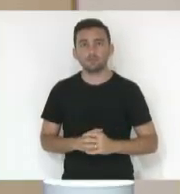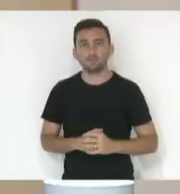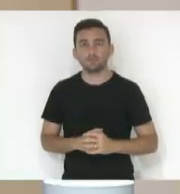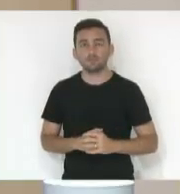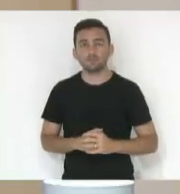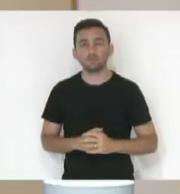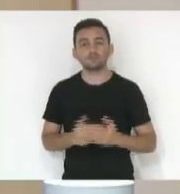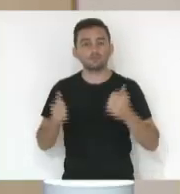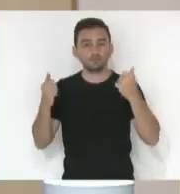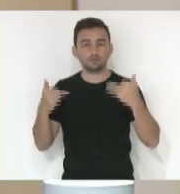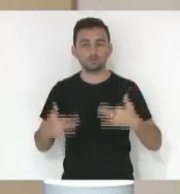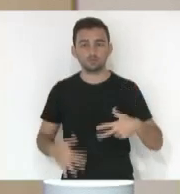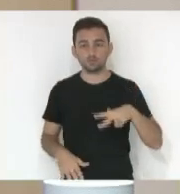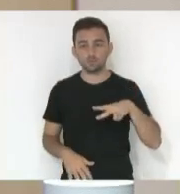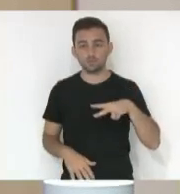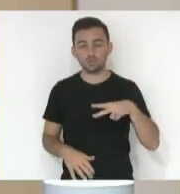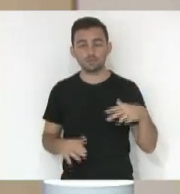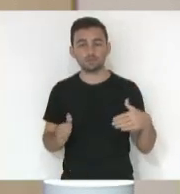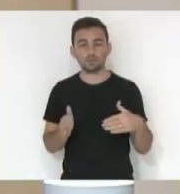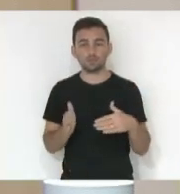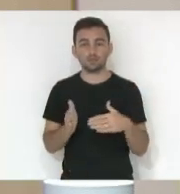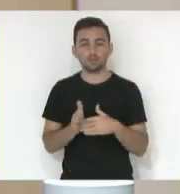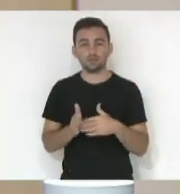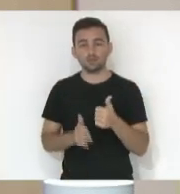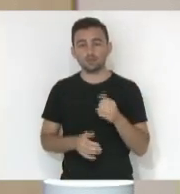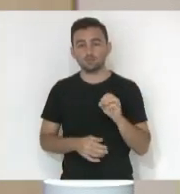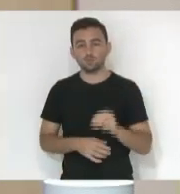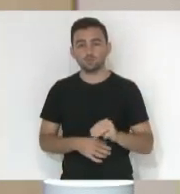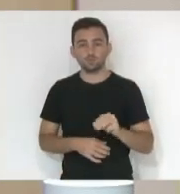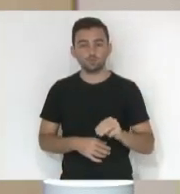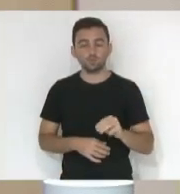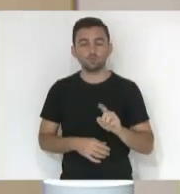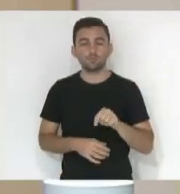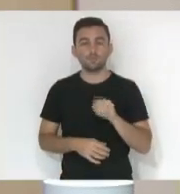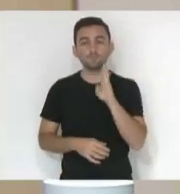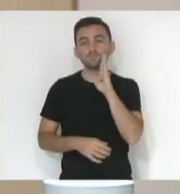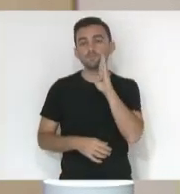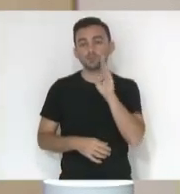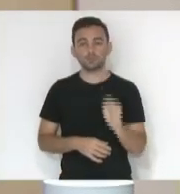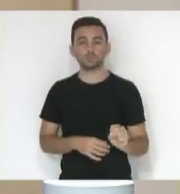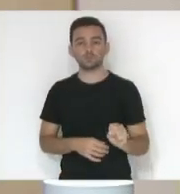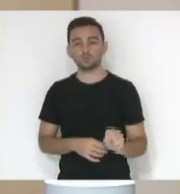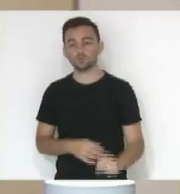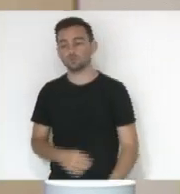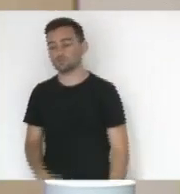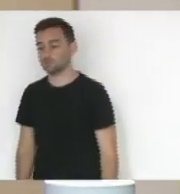Ainda em explicações pessoais, pelo tempo de até 10 minutos, deputado Bruno Souza.